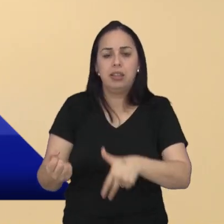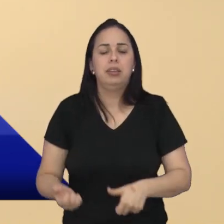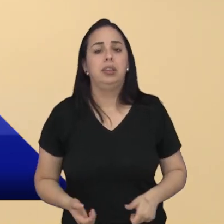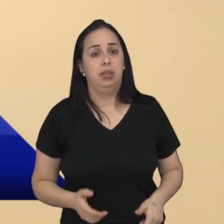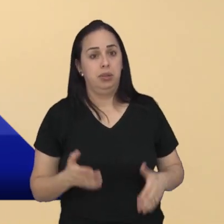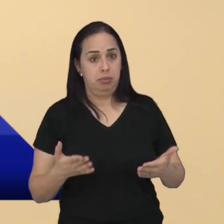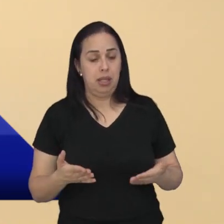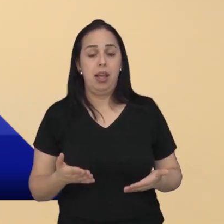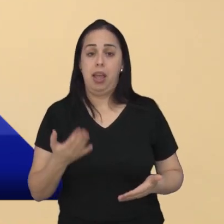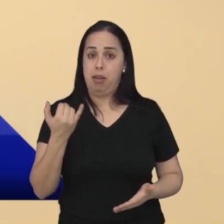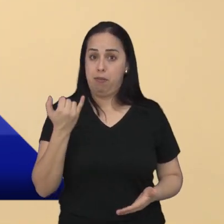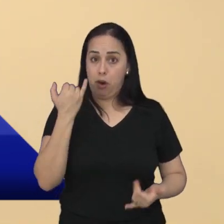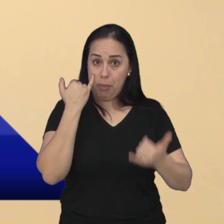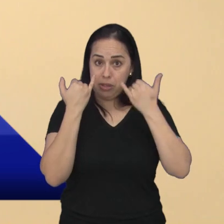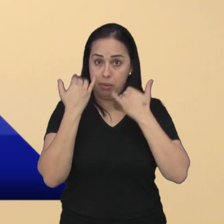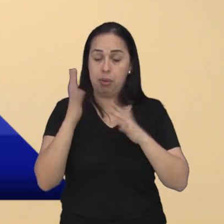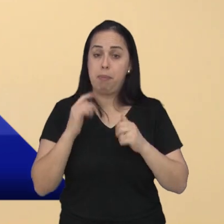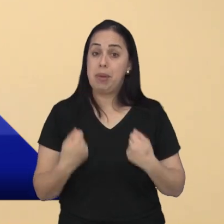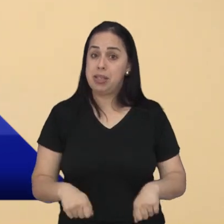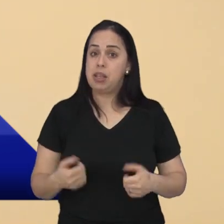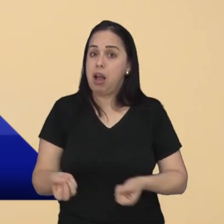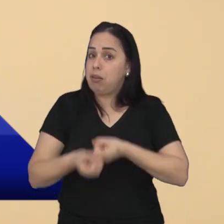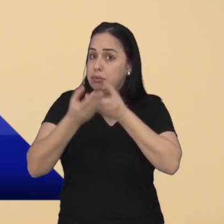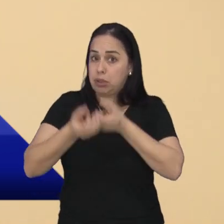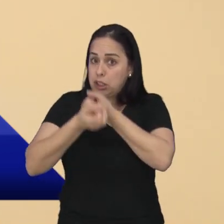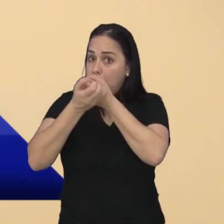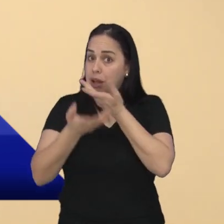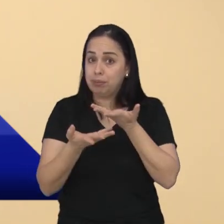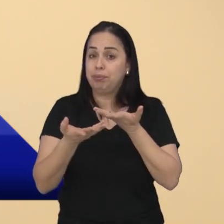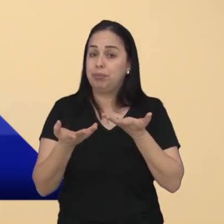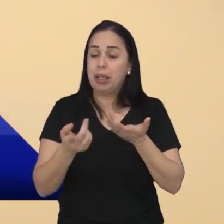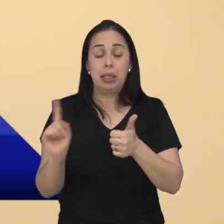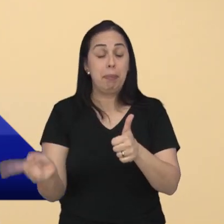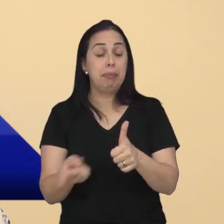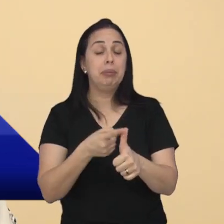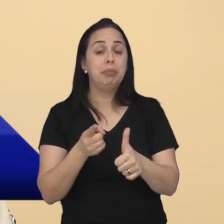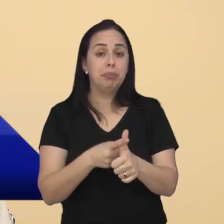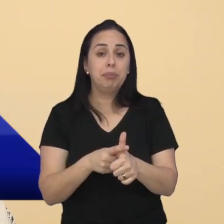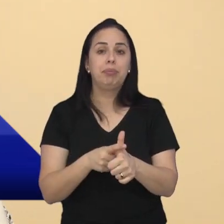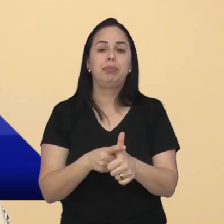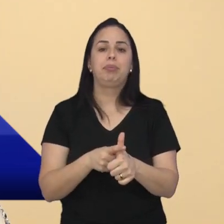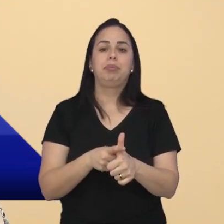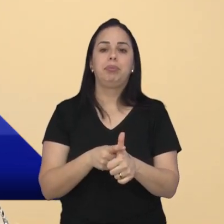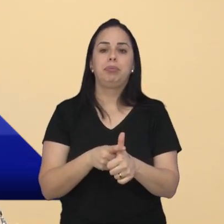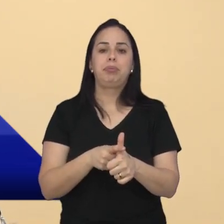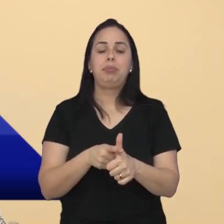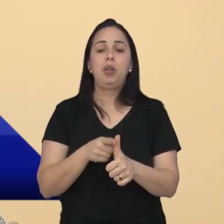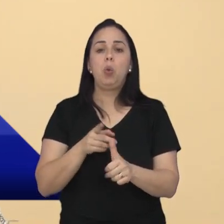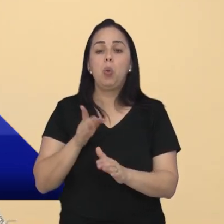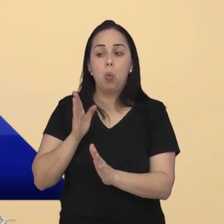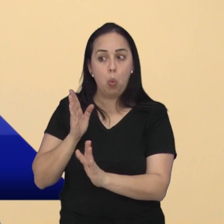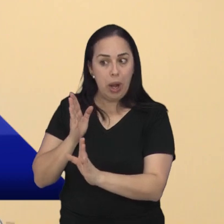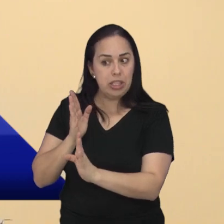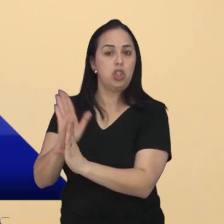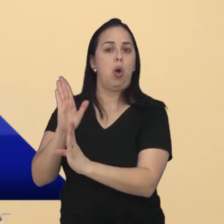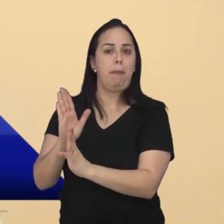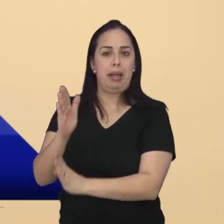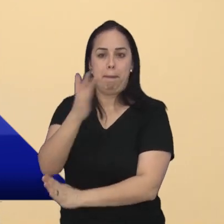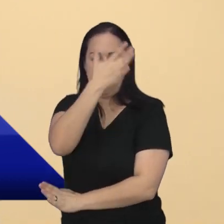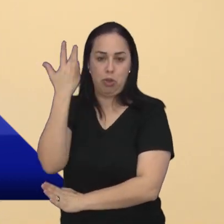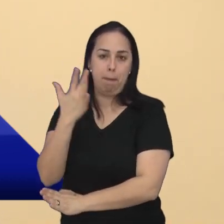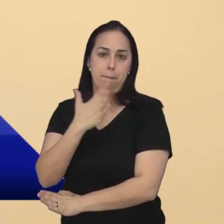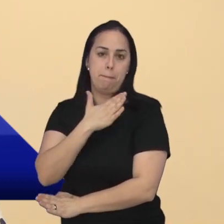todos. Hoje existem aproximadamente 43 mil pessoas na fila do transplante, a maior parte esperando por